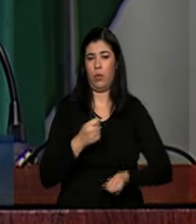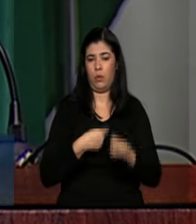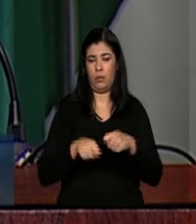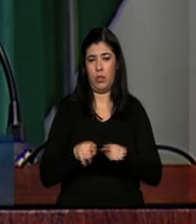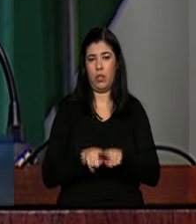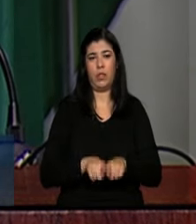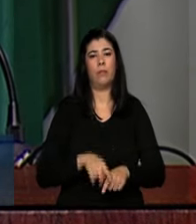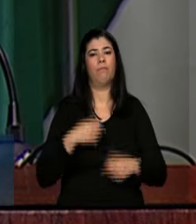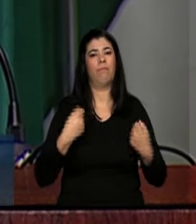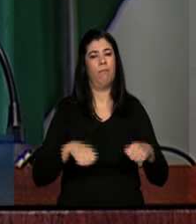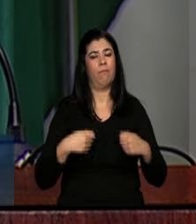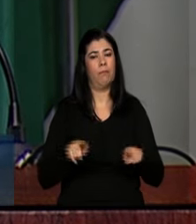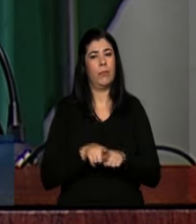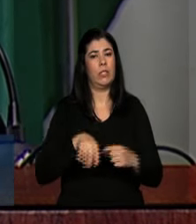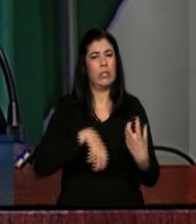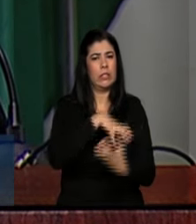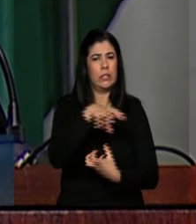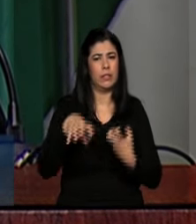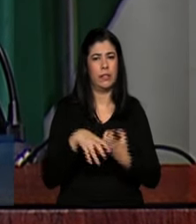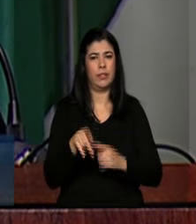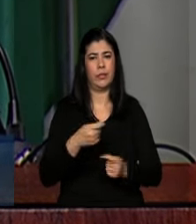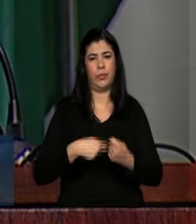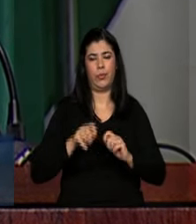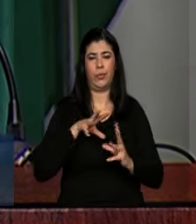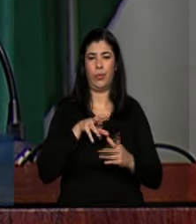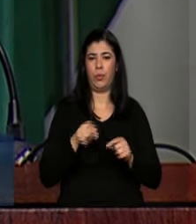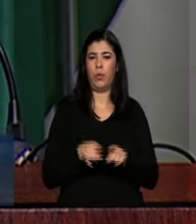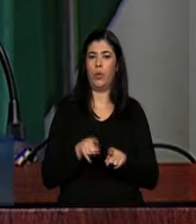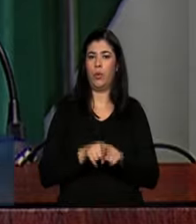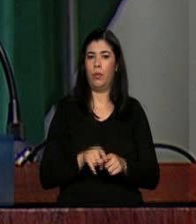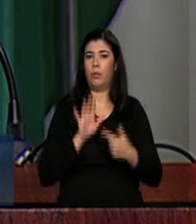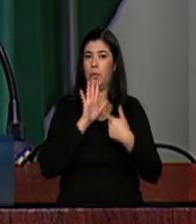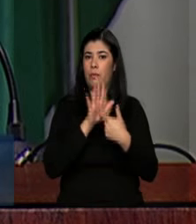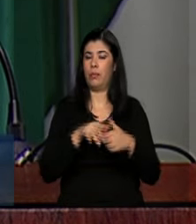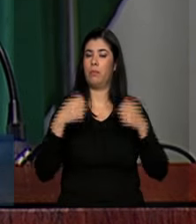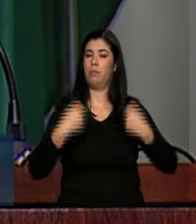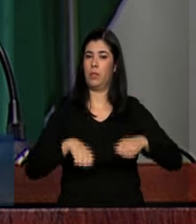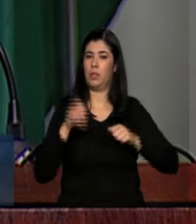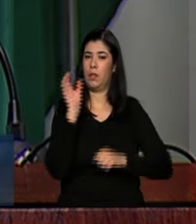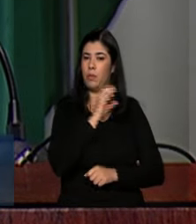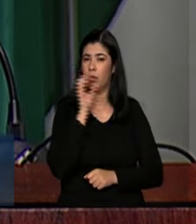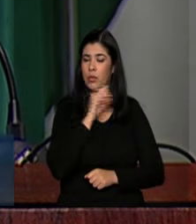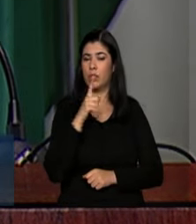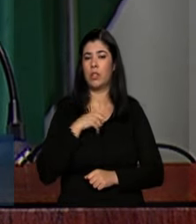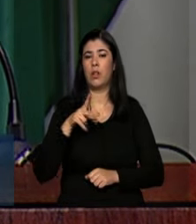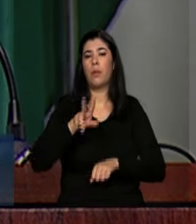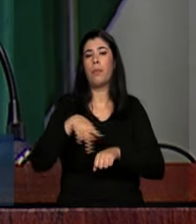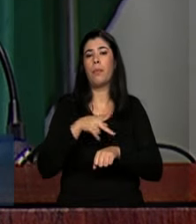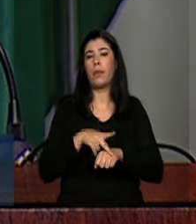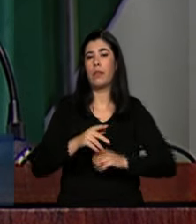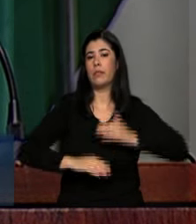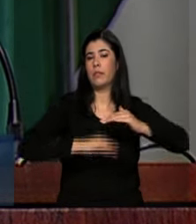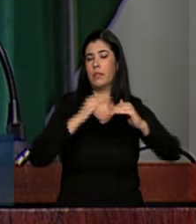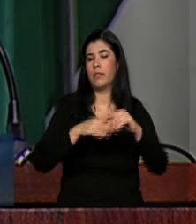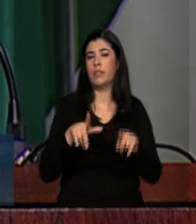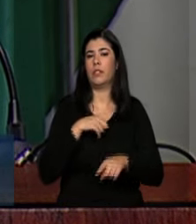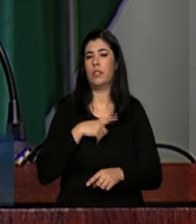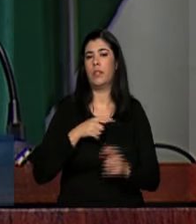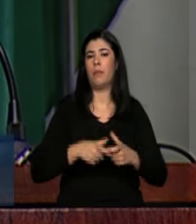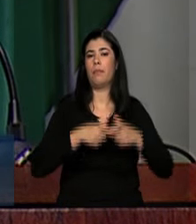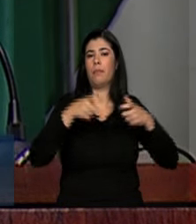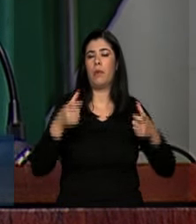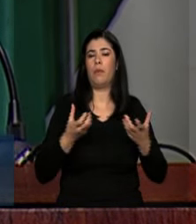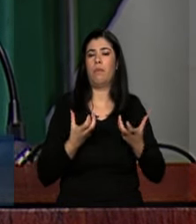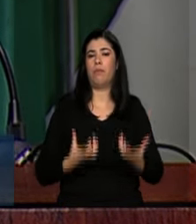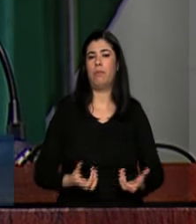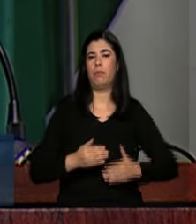também é premente. A crise econômica internacional é um alerta para a necessidade de que os países em desenvolvimento tenham maior peso